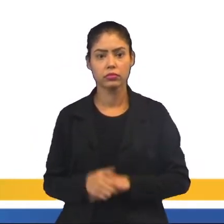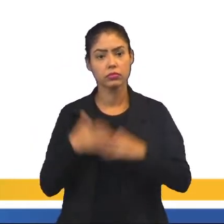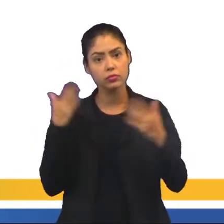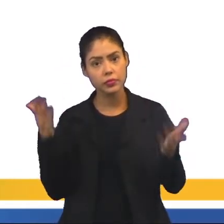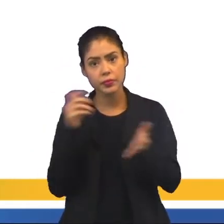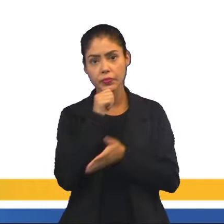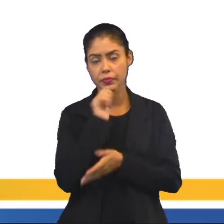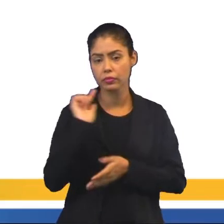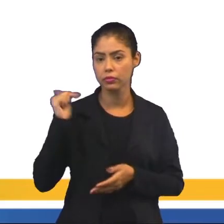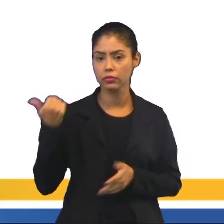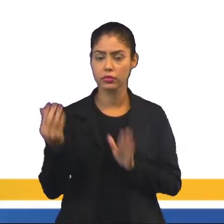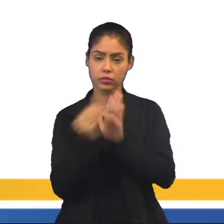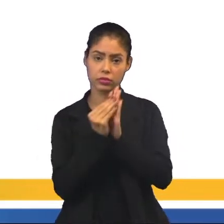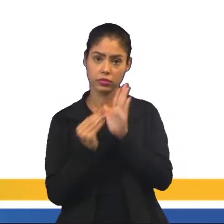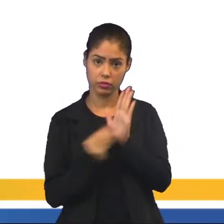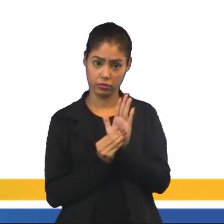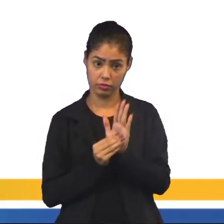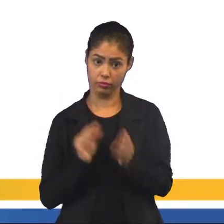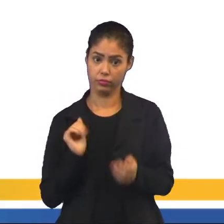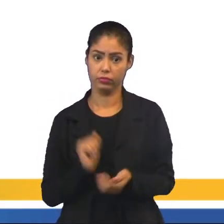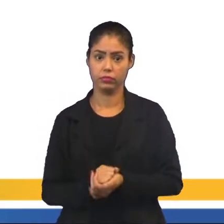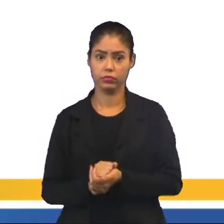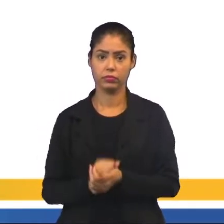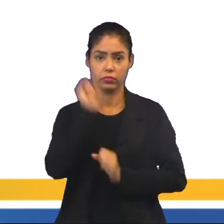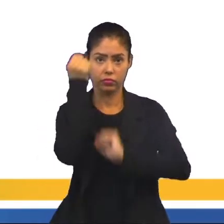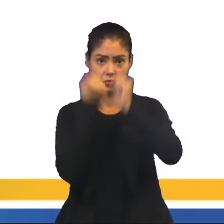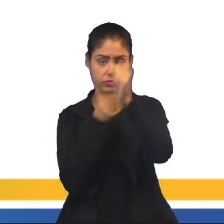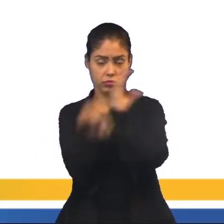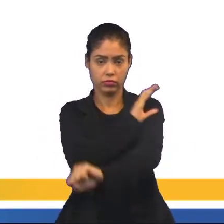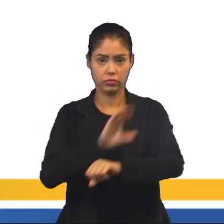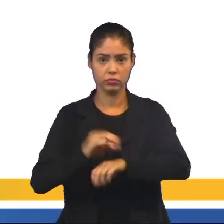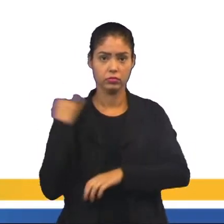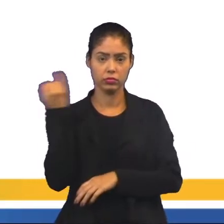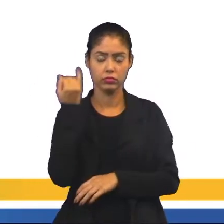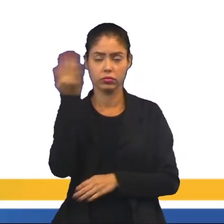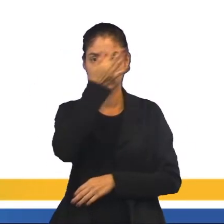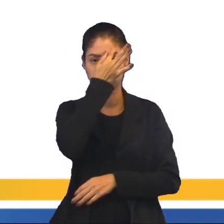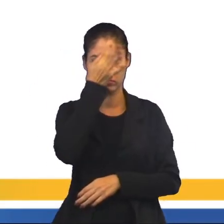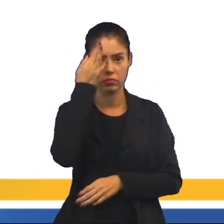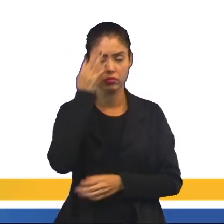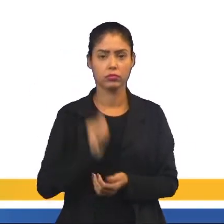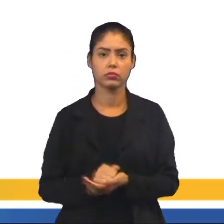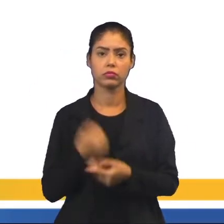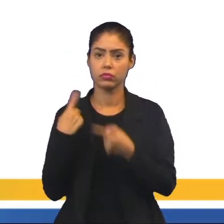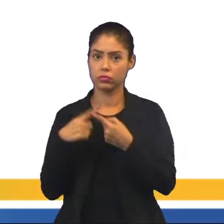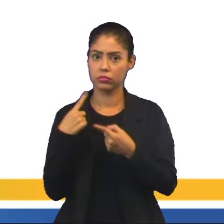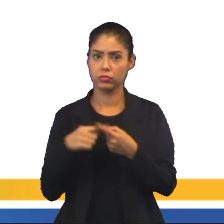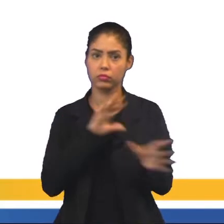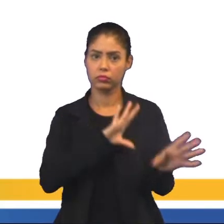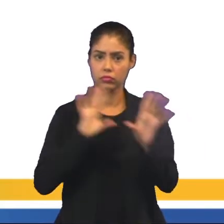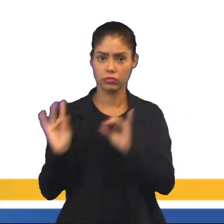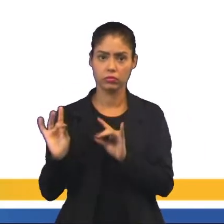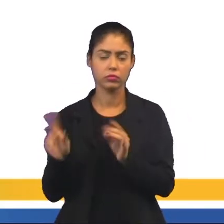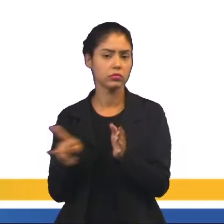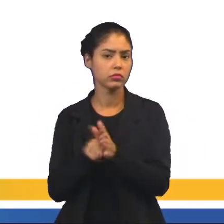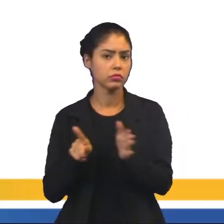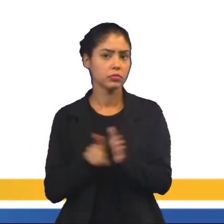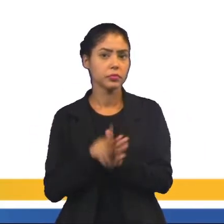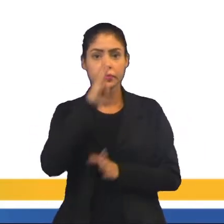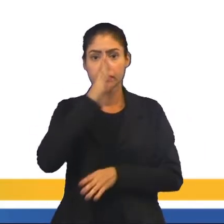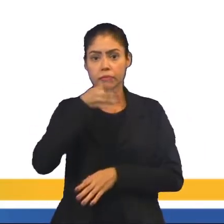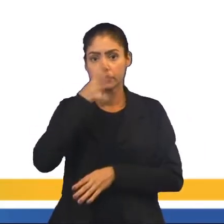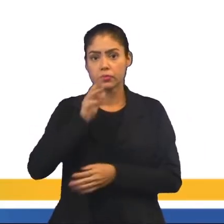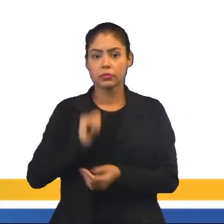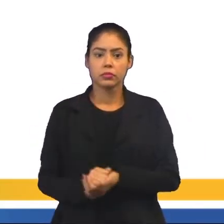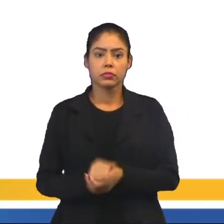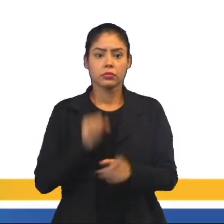E aí, outro fator, a indústria cultural, ela tem grande importância na filosofia, porque ela vem trazer justamente essa